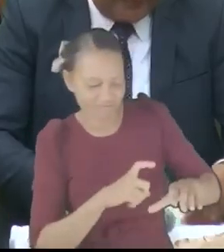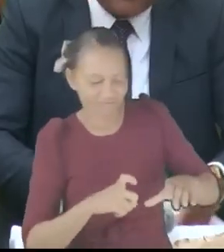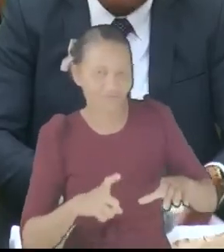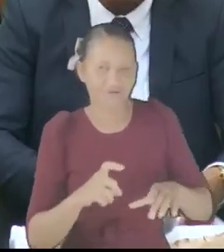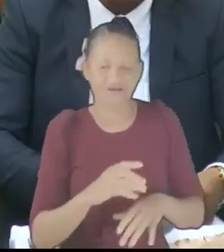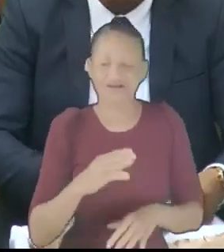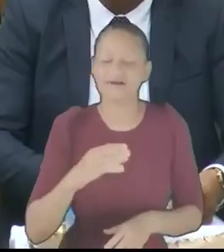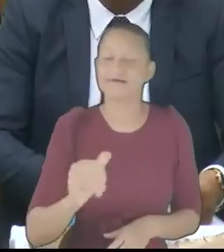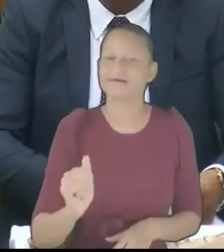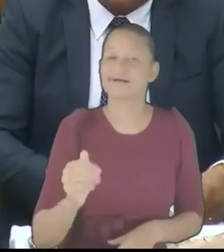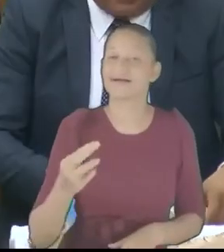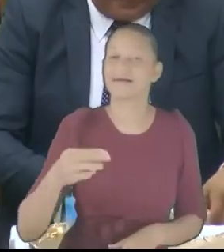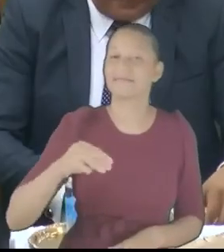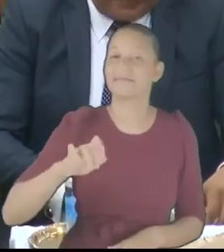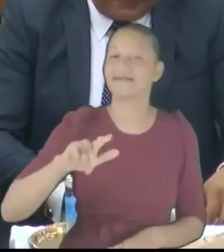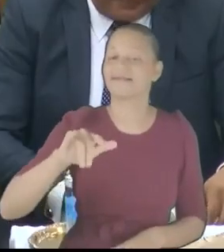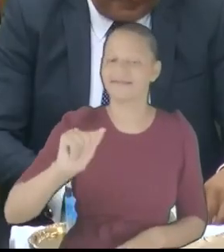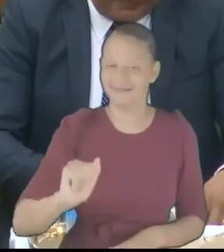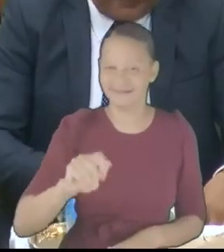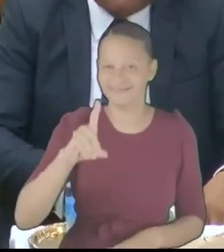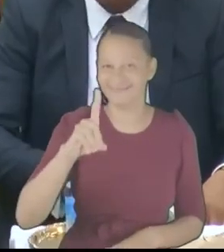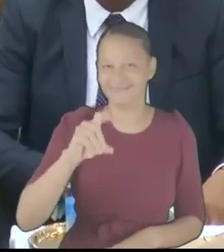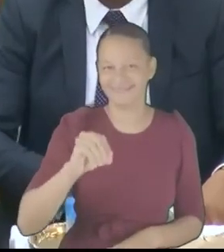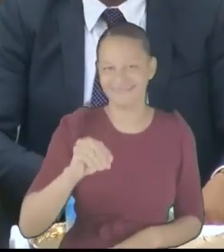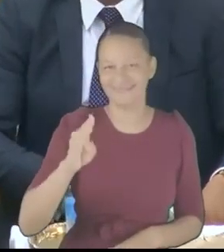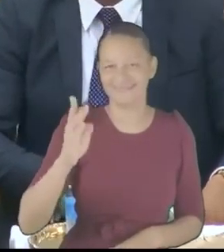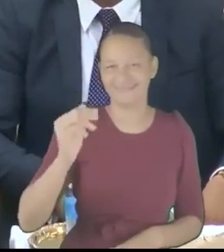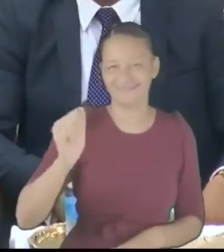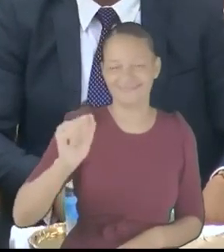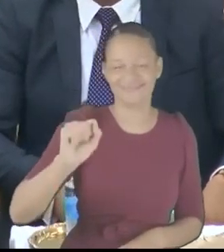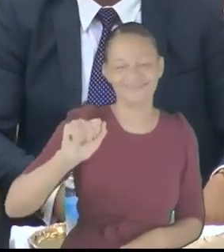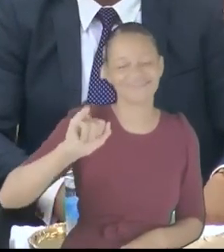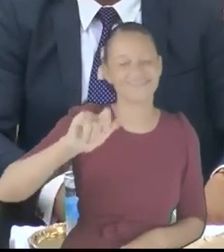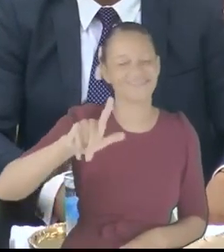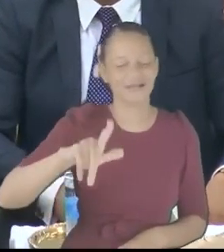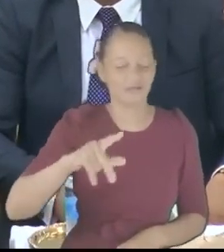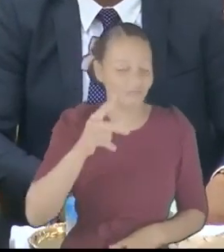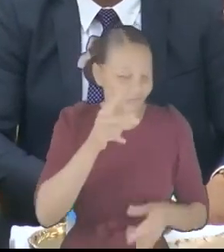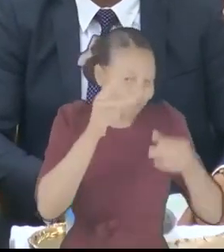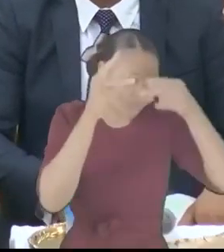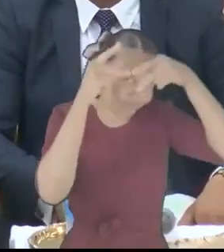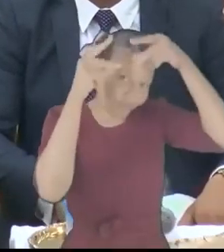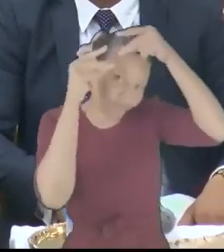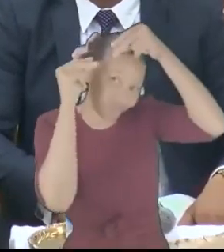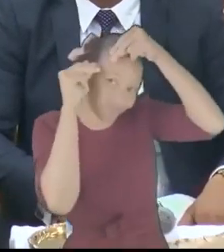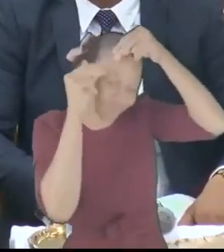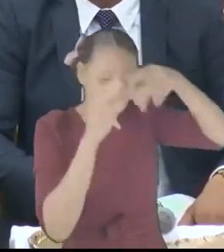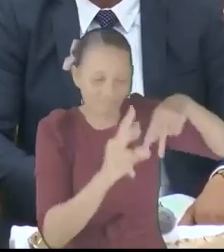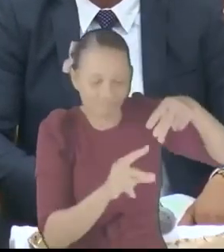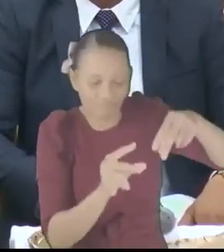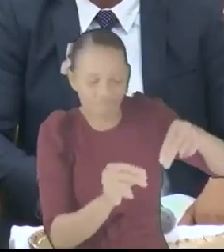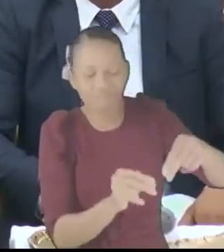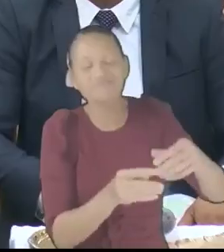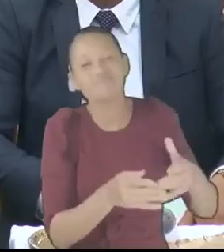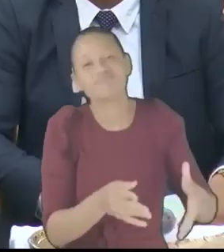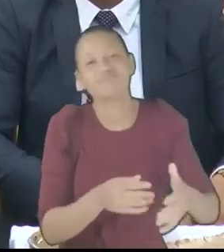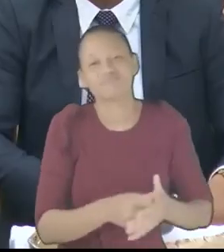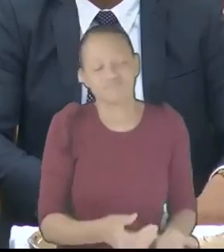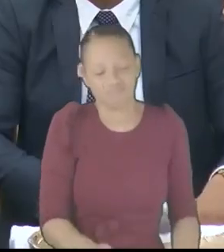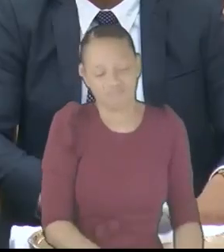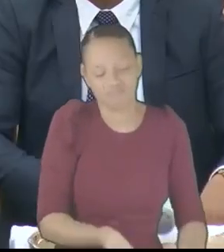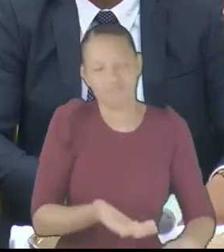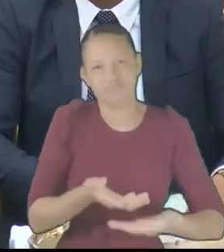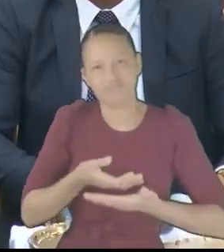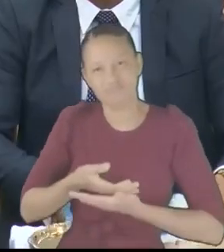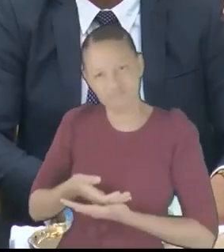do Brasil na porquinha, e você bota um lacinho na cabeça dela, glória a Deus, e você põe ela no braço. Já